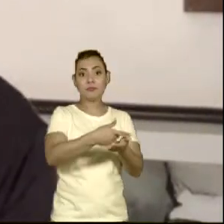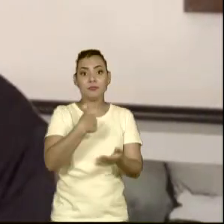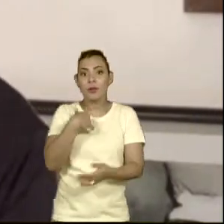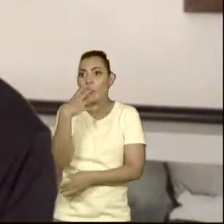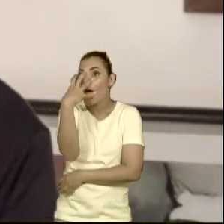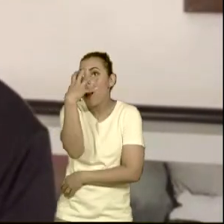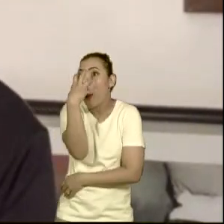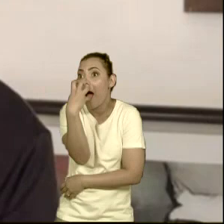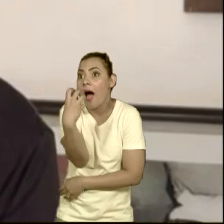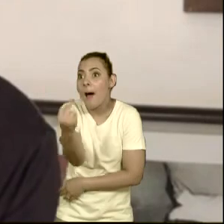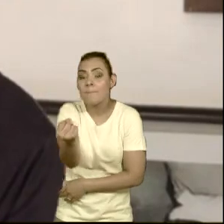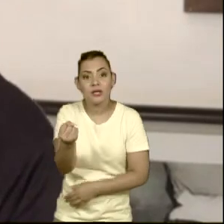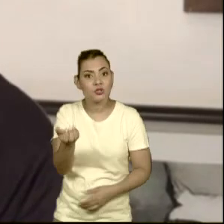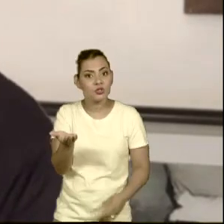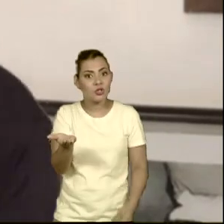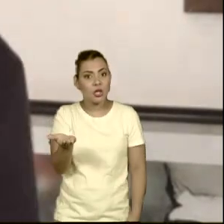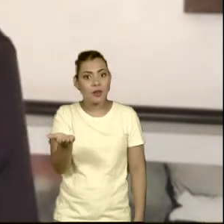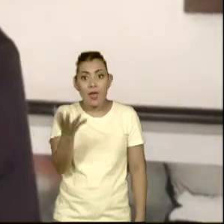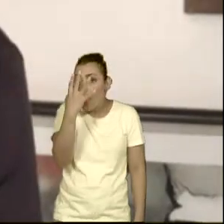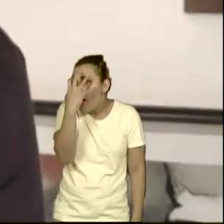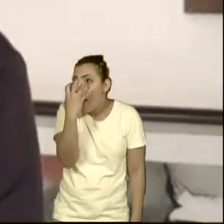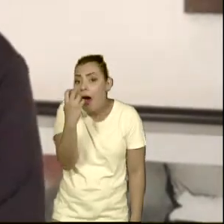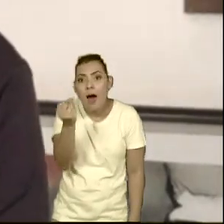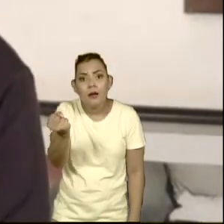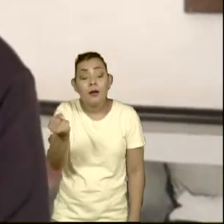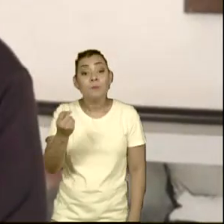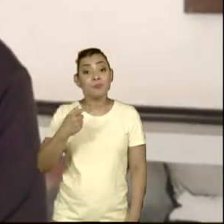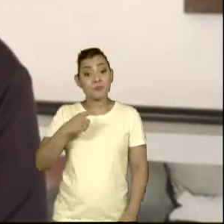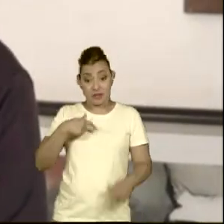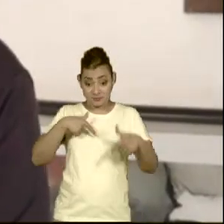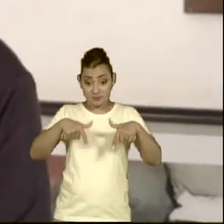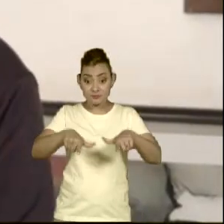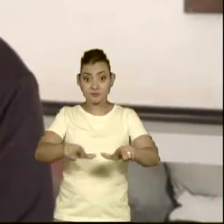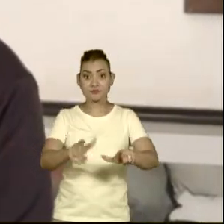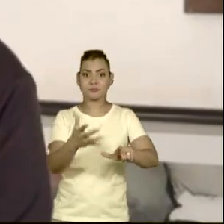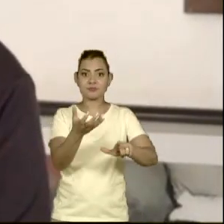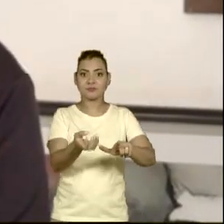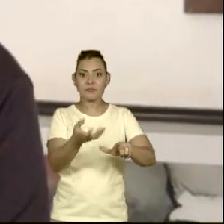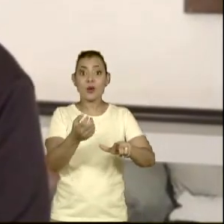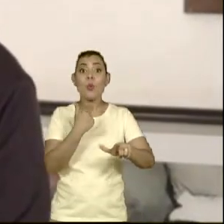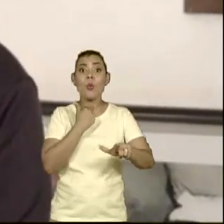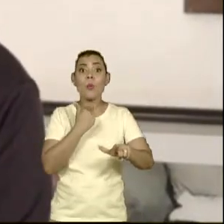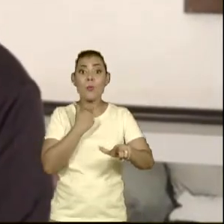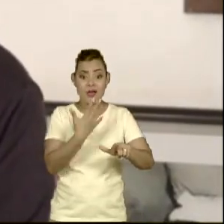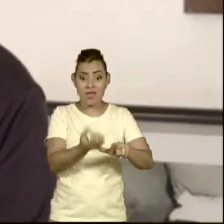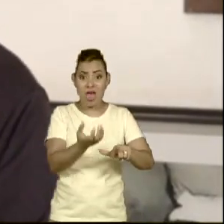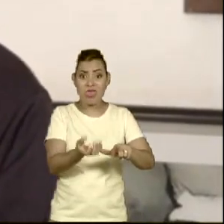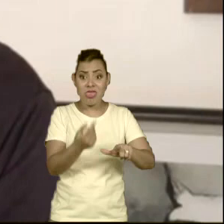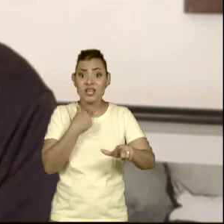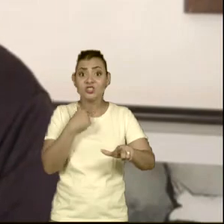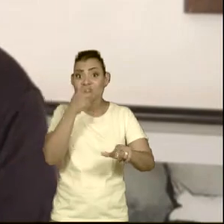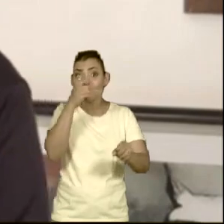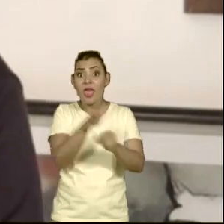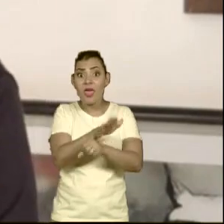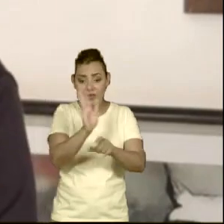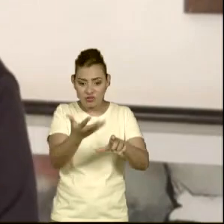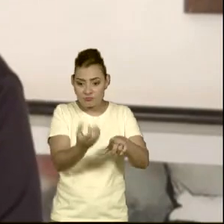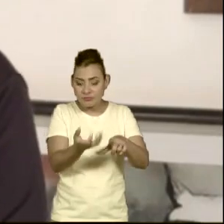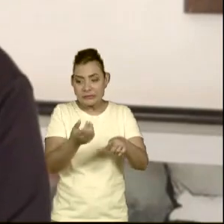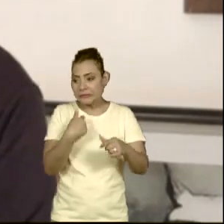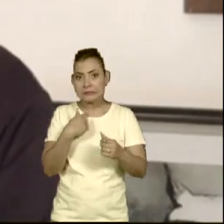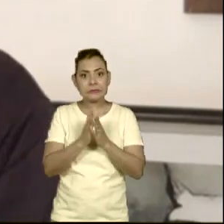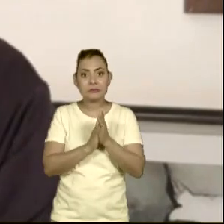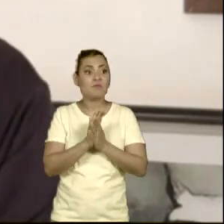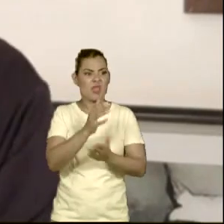apaixonar por esse programa, comecei a, quando a minha fita começava a ficar muito ocupada, não dava tempo de gravar a programação inteira,